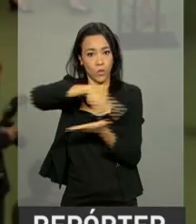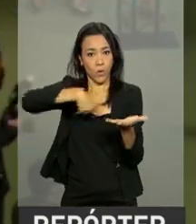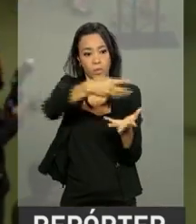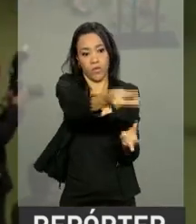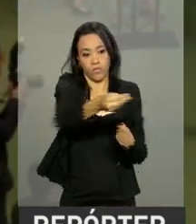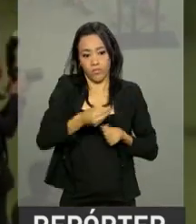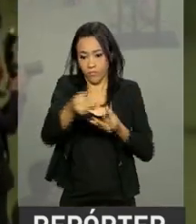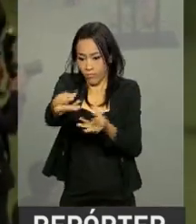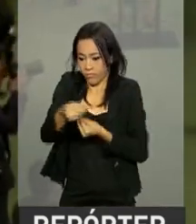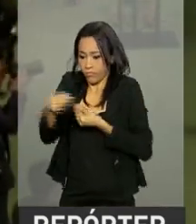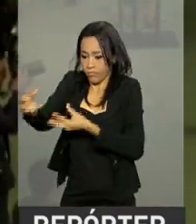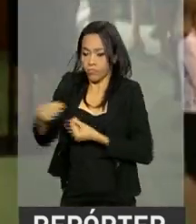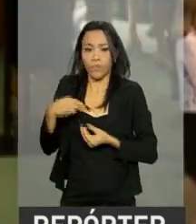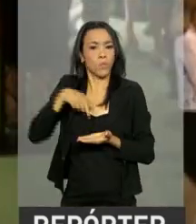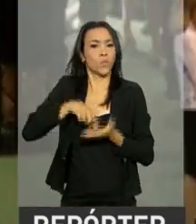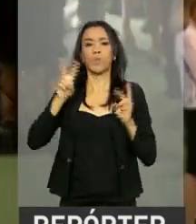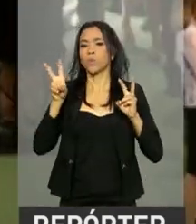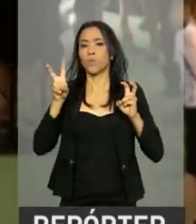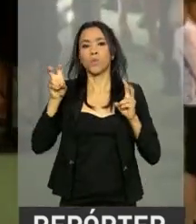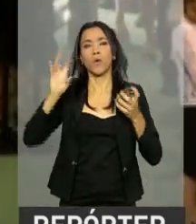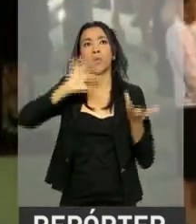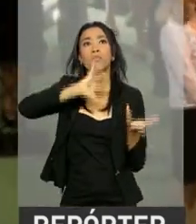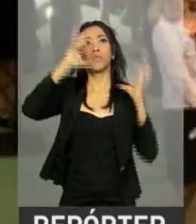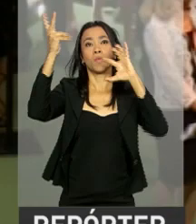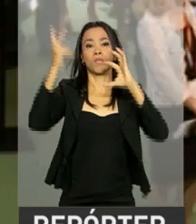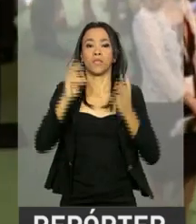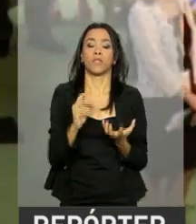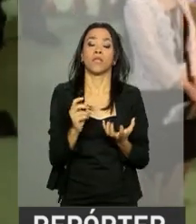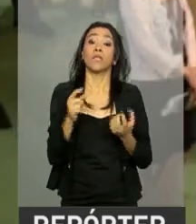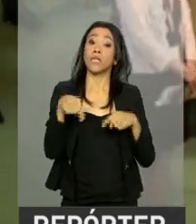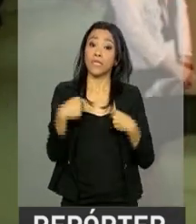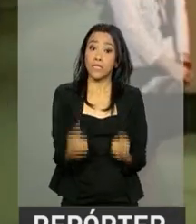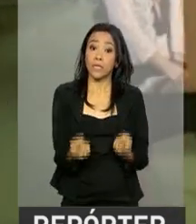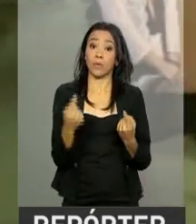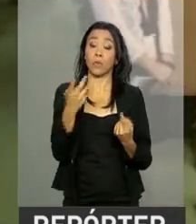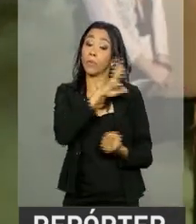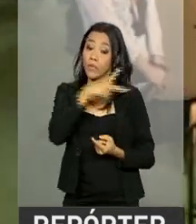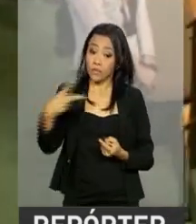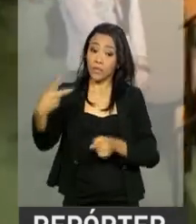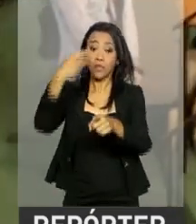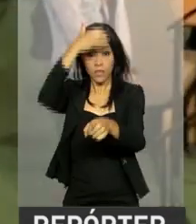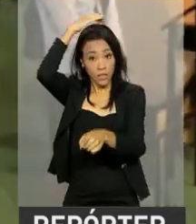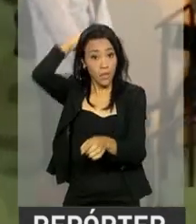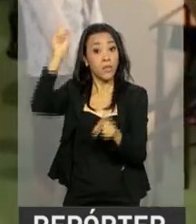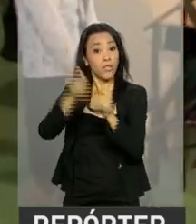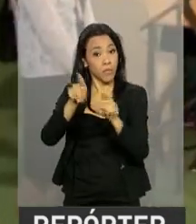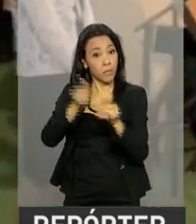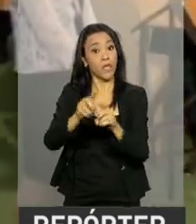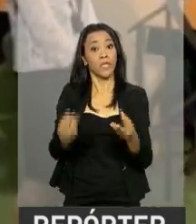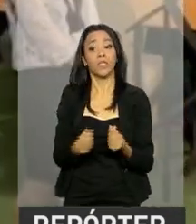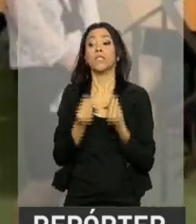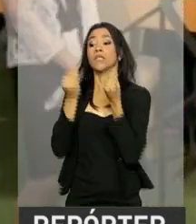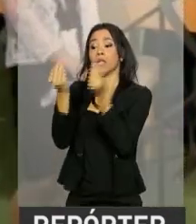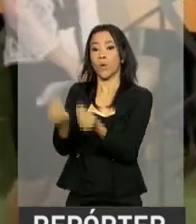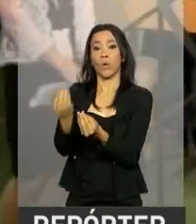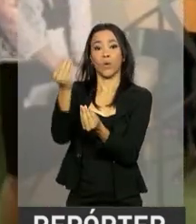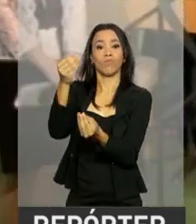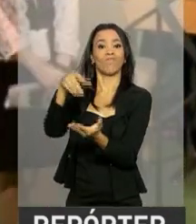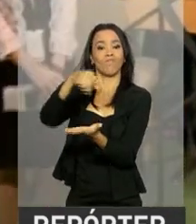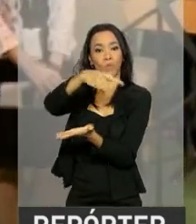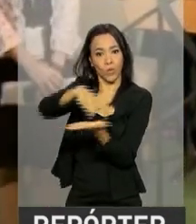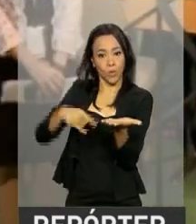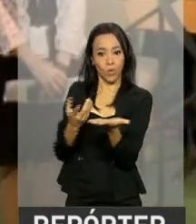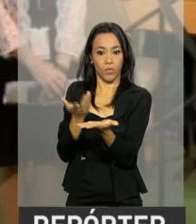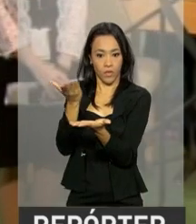na sede das Nações Unidas o presidente Michel Temer entregou o compromisso do governo brasileiro nas mãos de Bank Moon até